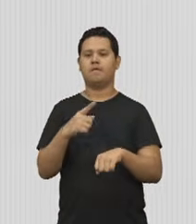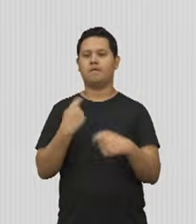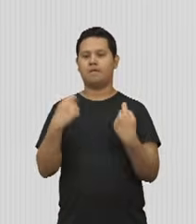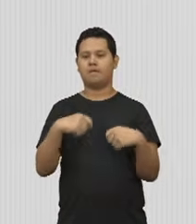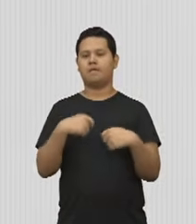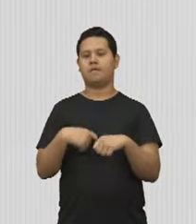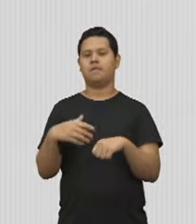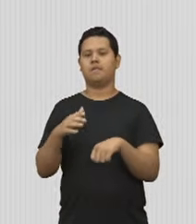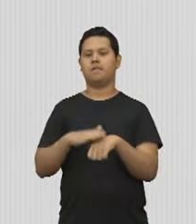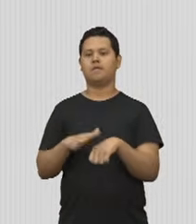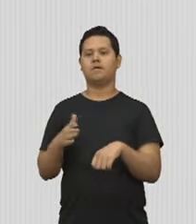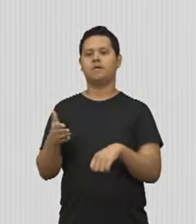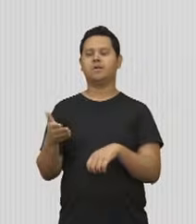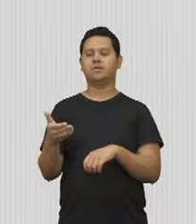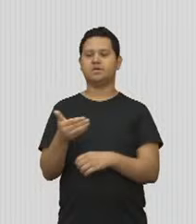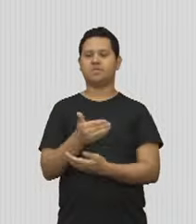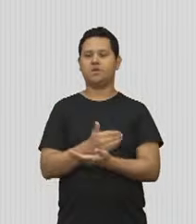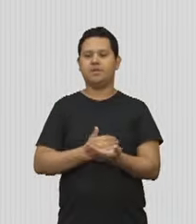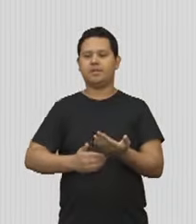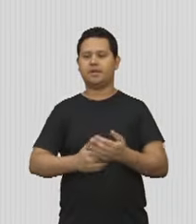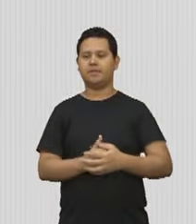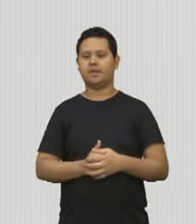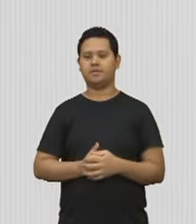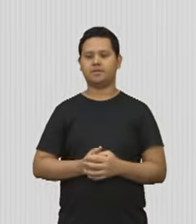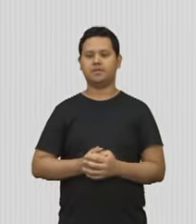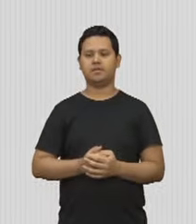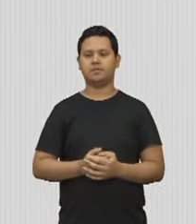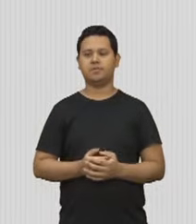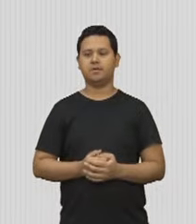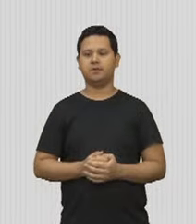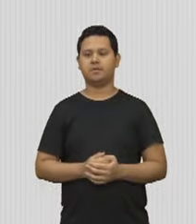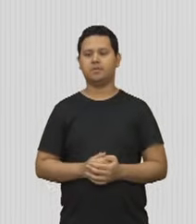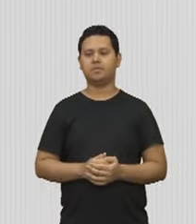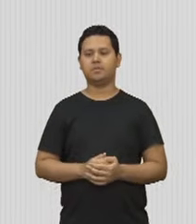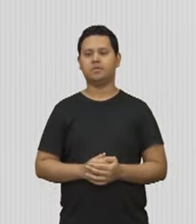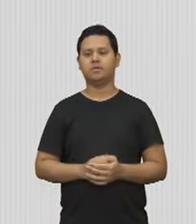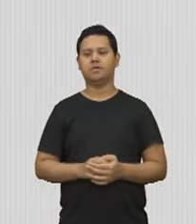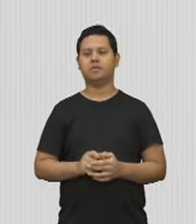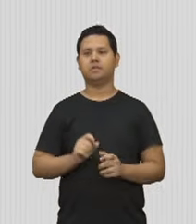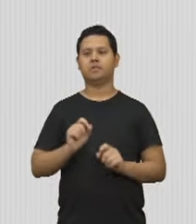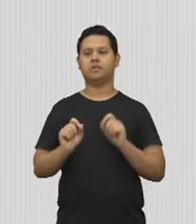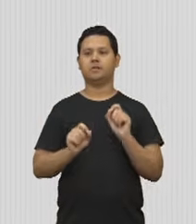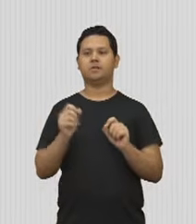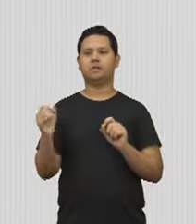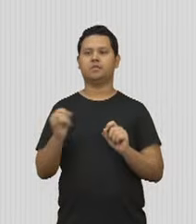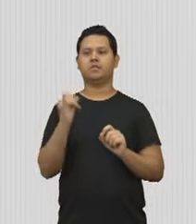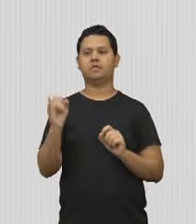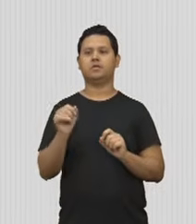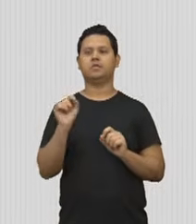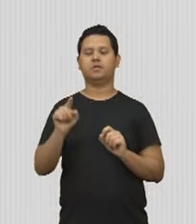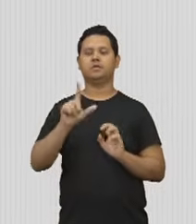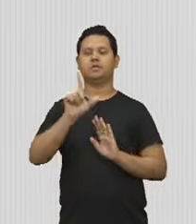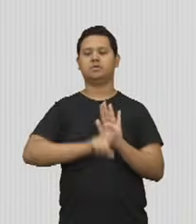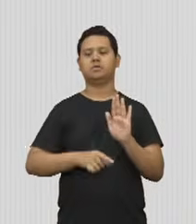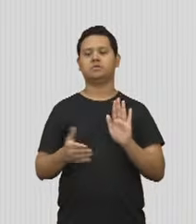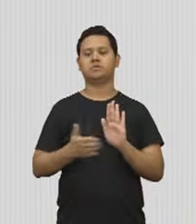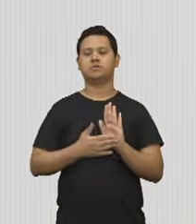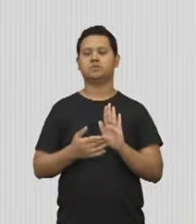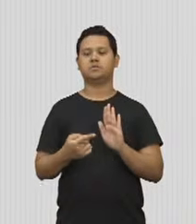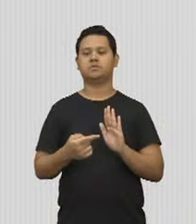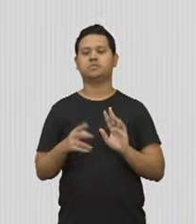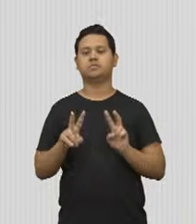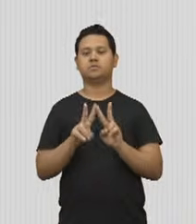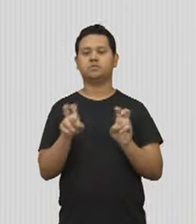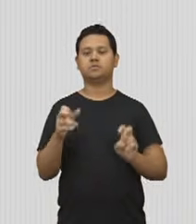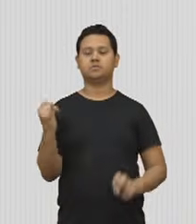arrecadar mais. Próximo slide. E os pontos principais dessa minuta, né, dessa lei aqui, seria outra